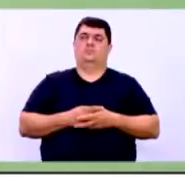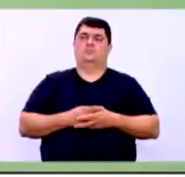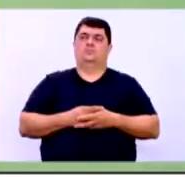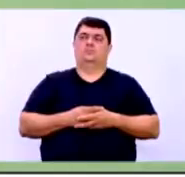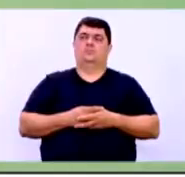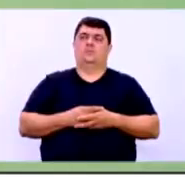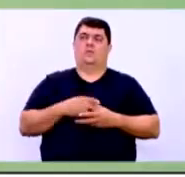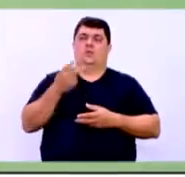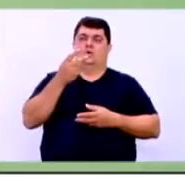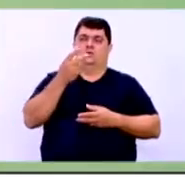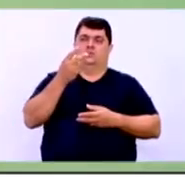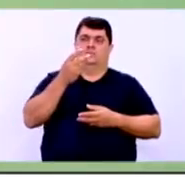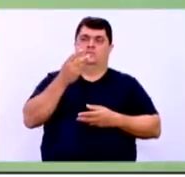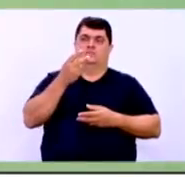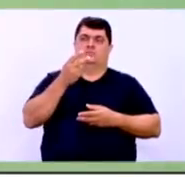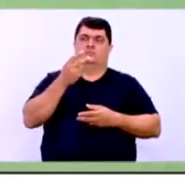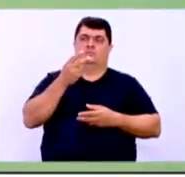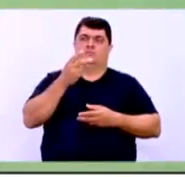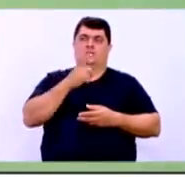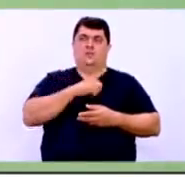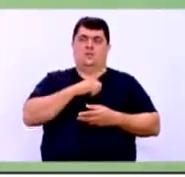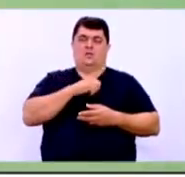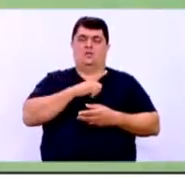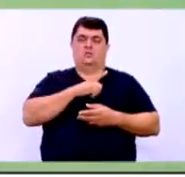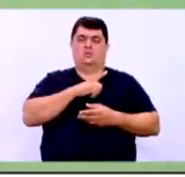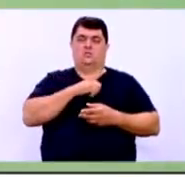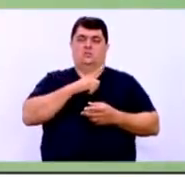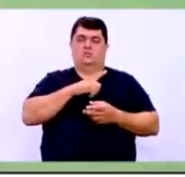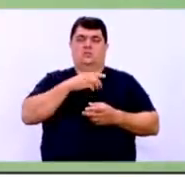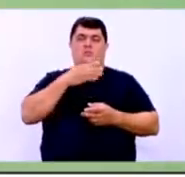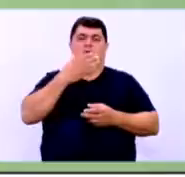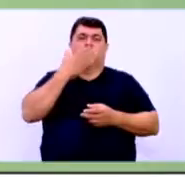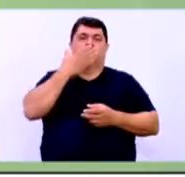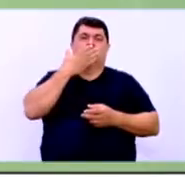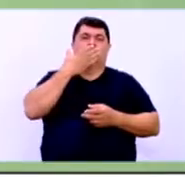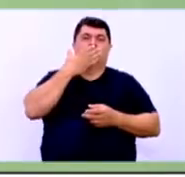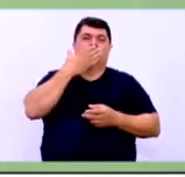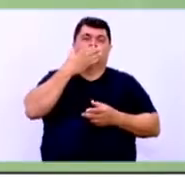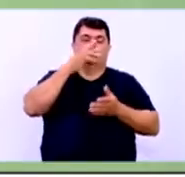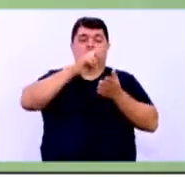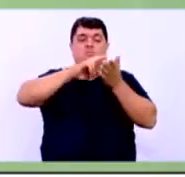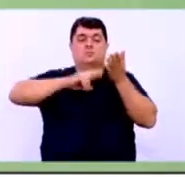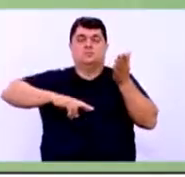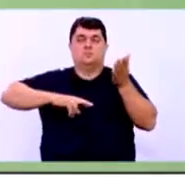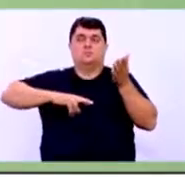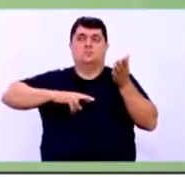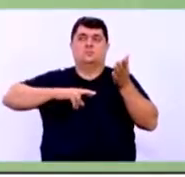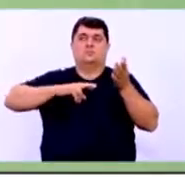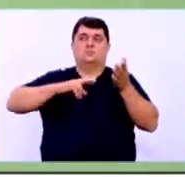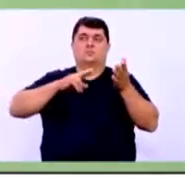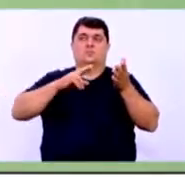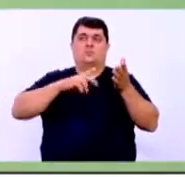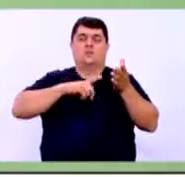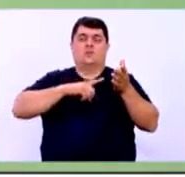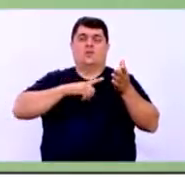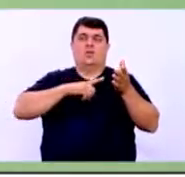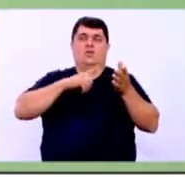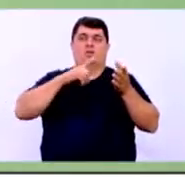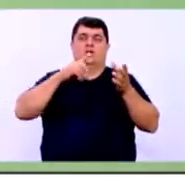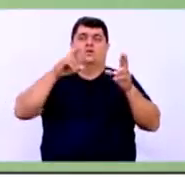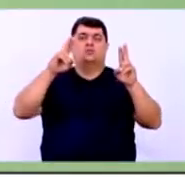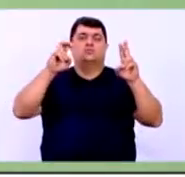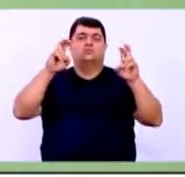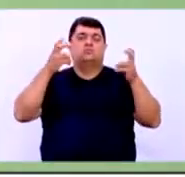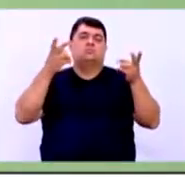Questão 2. Associe o método de inventário com as críticas e comentários